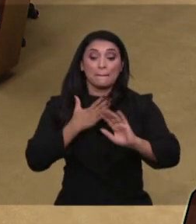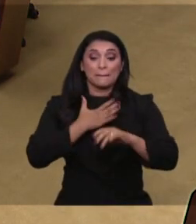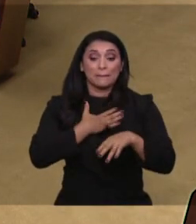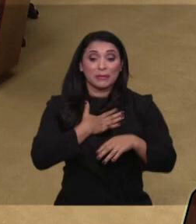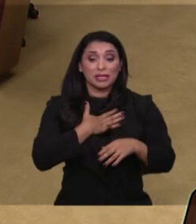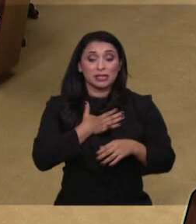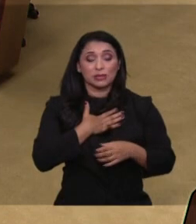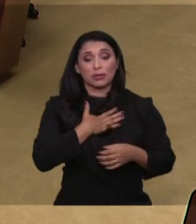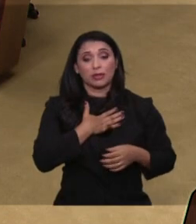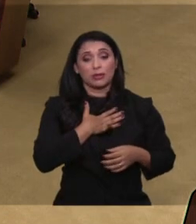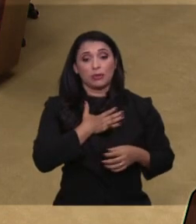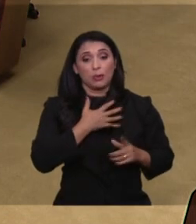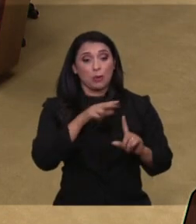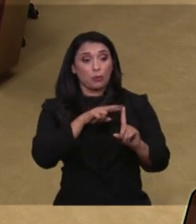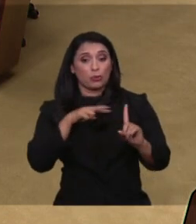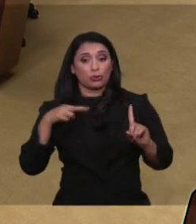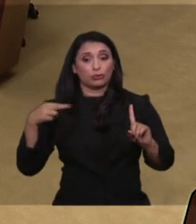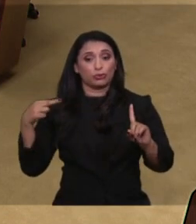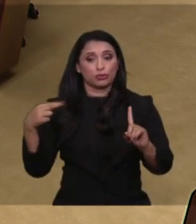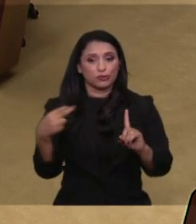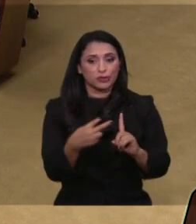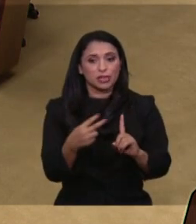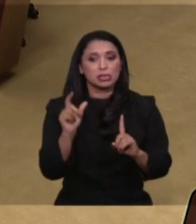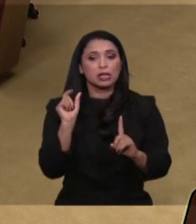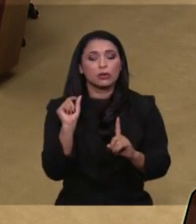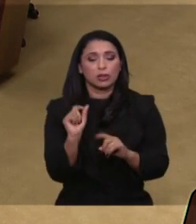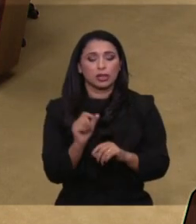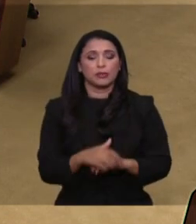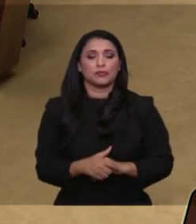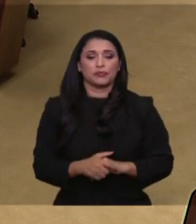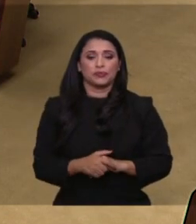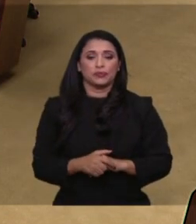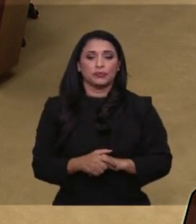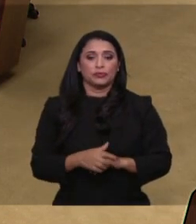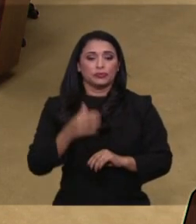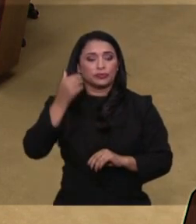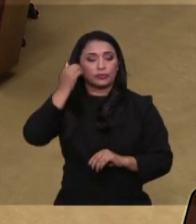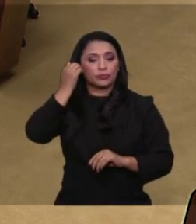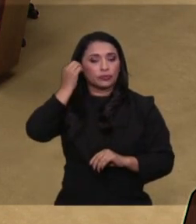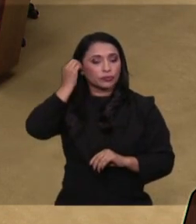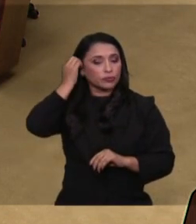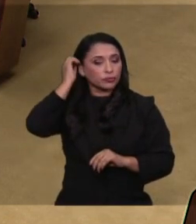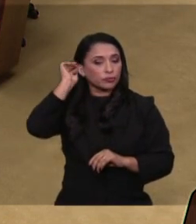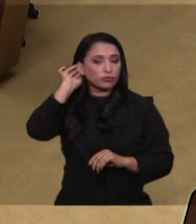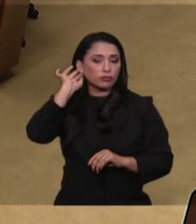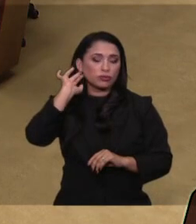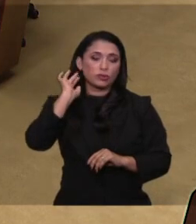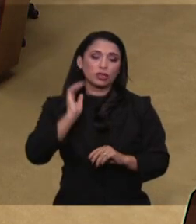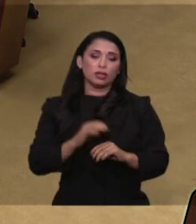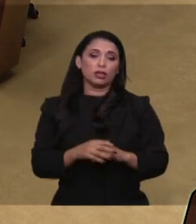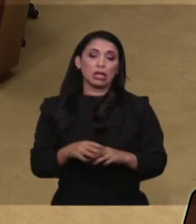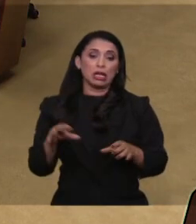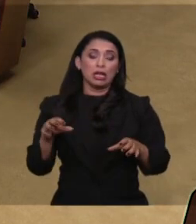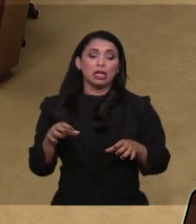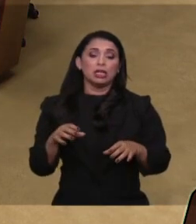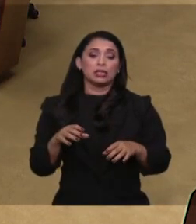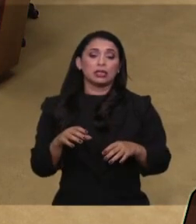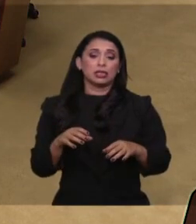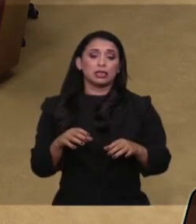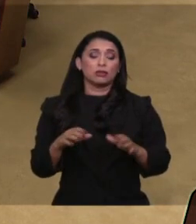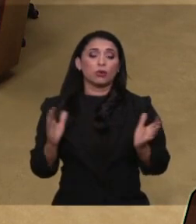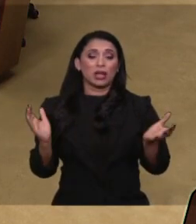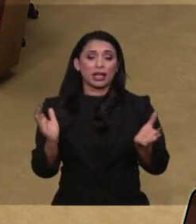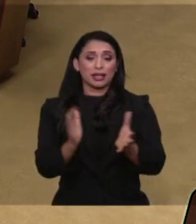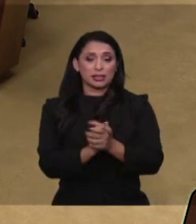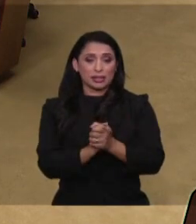aqui sempre foi um olhar para dentro da sociedade conjugal e do vínculo